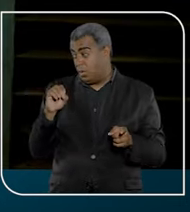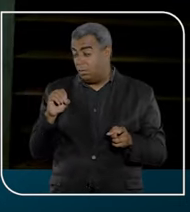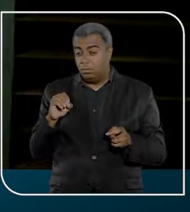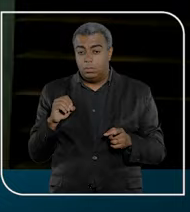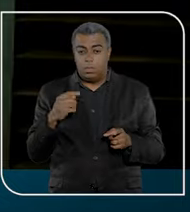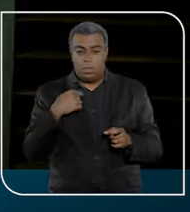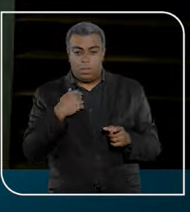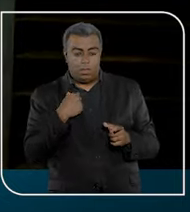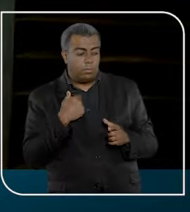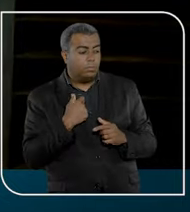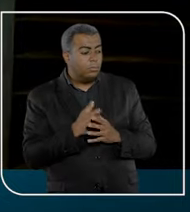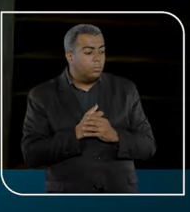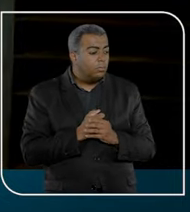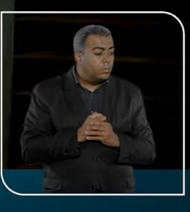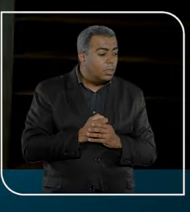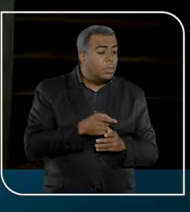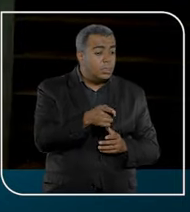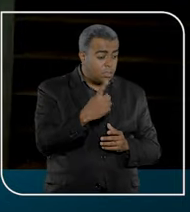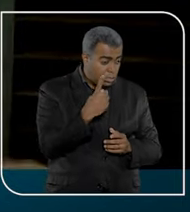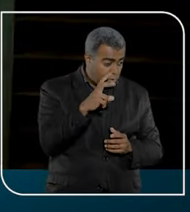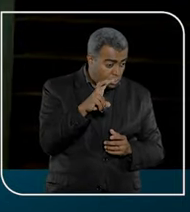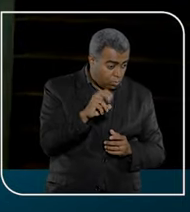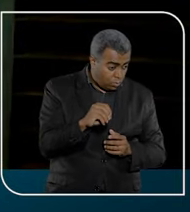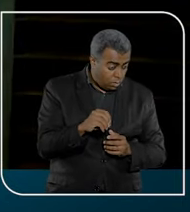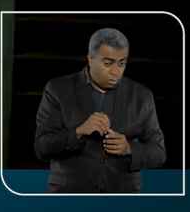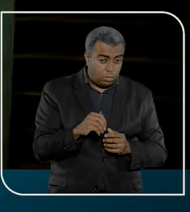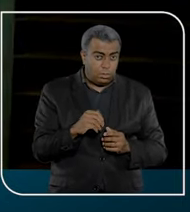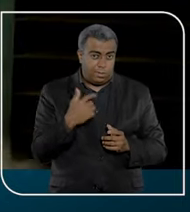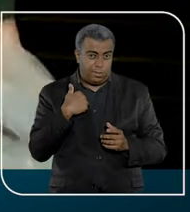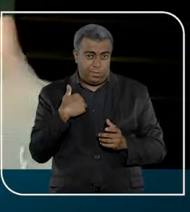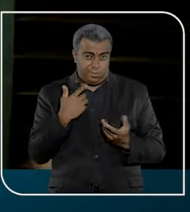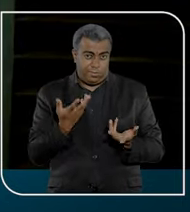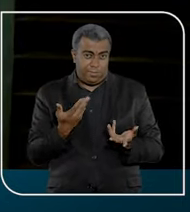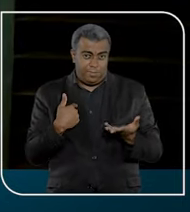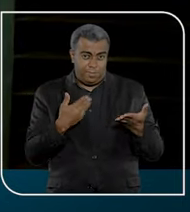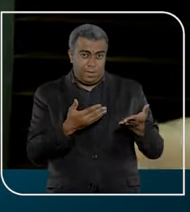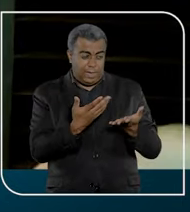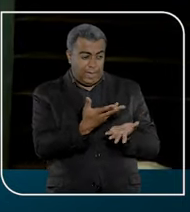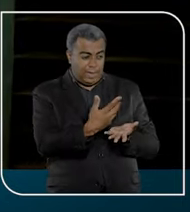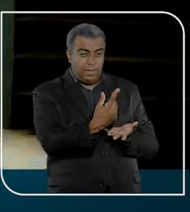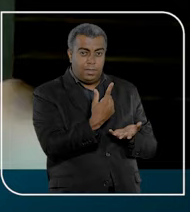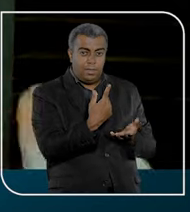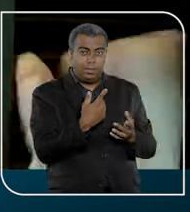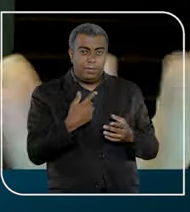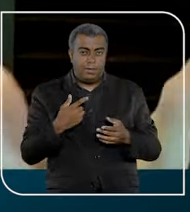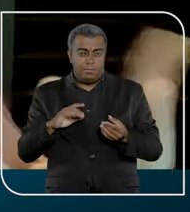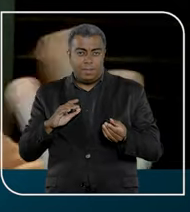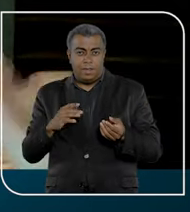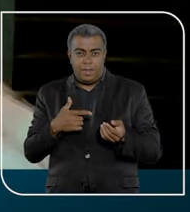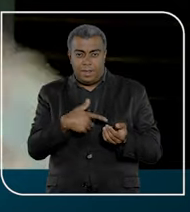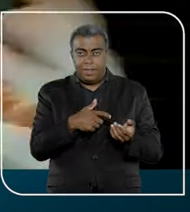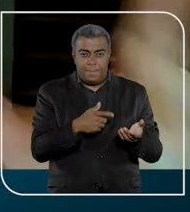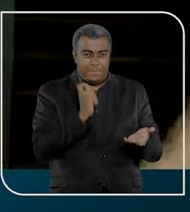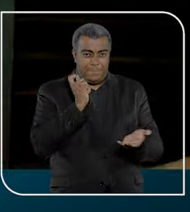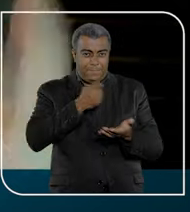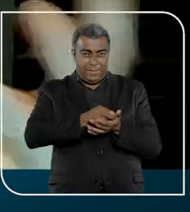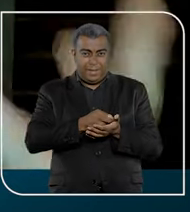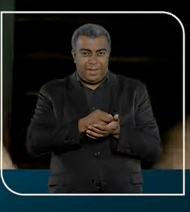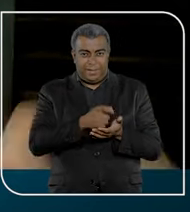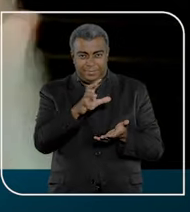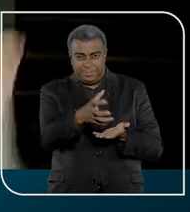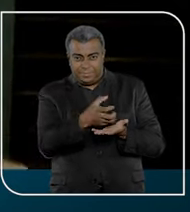está dizendo, olha, vale 150. E aí o credor, que é o exequente, que é a